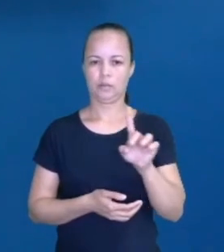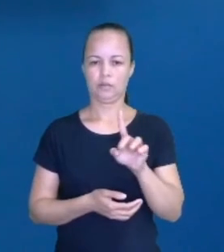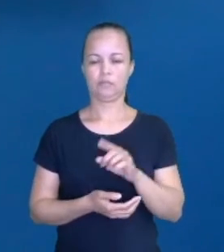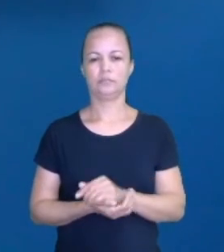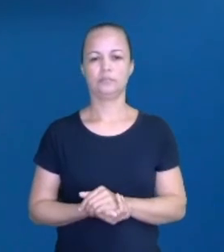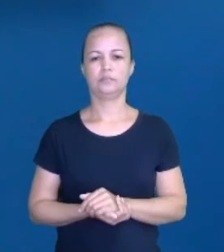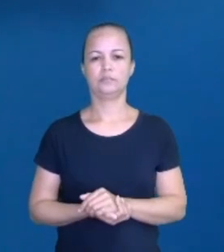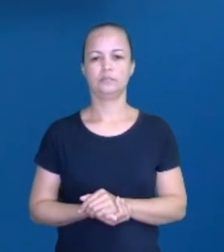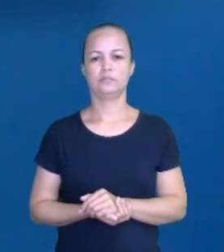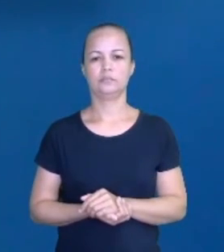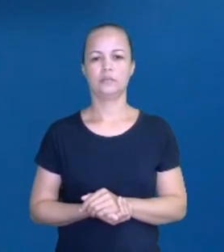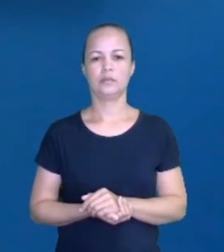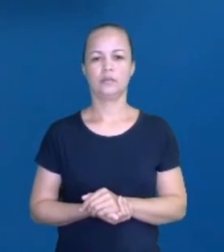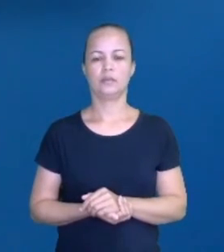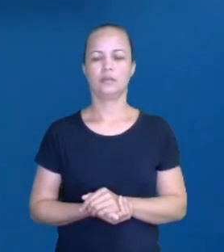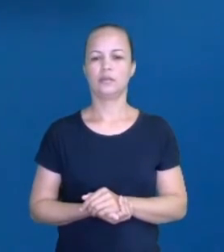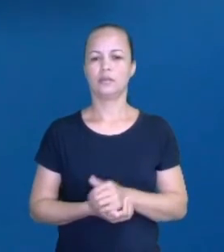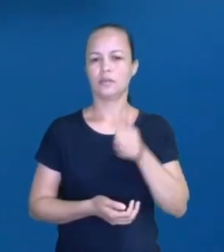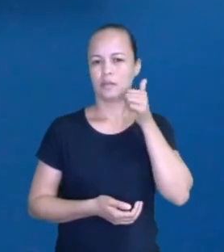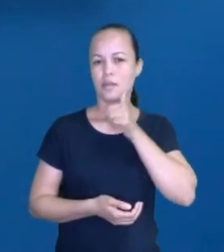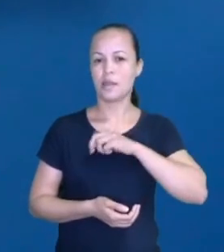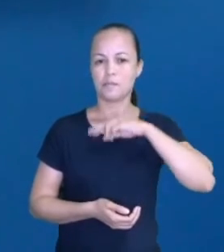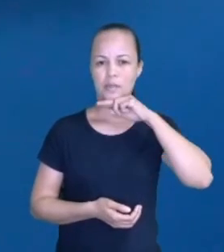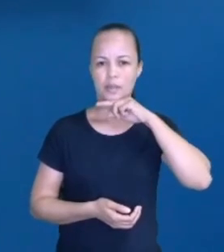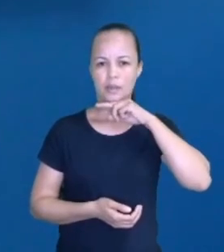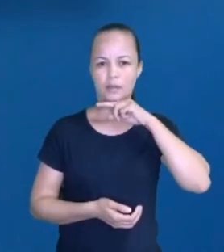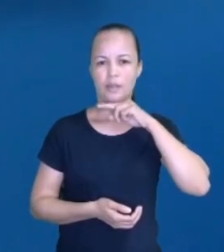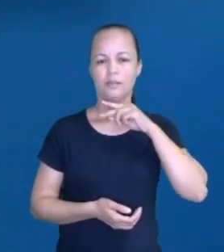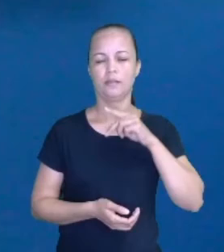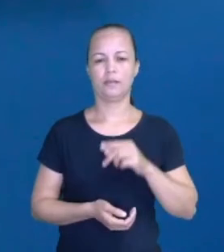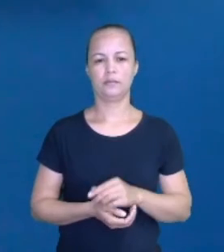Não. Para minha neta?